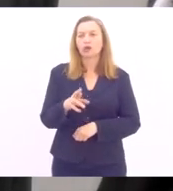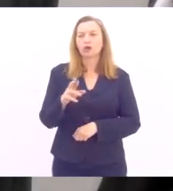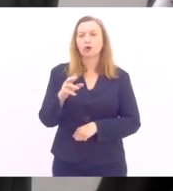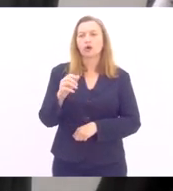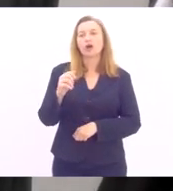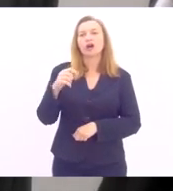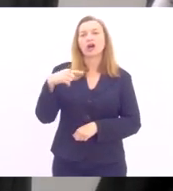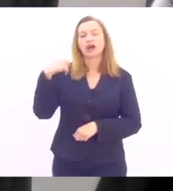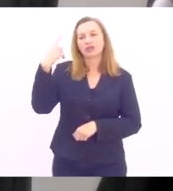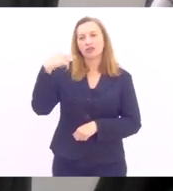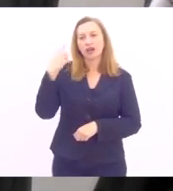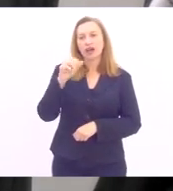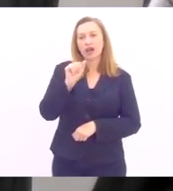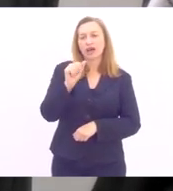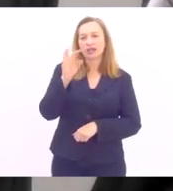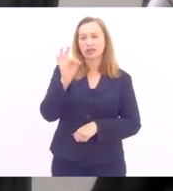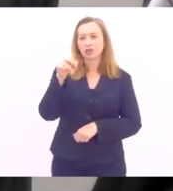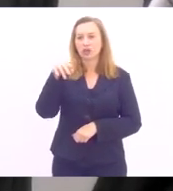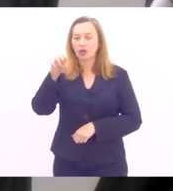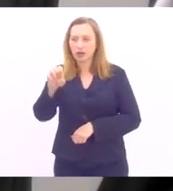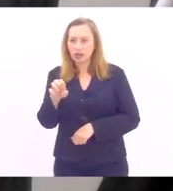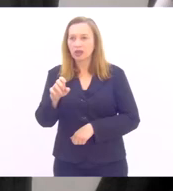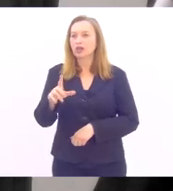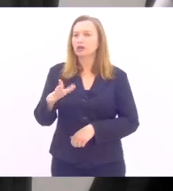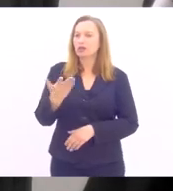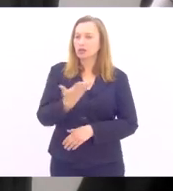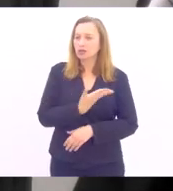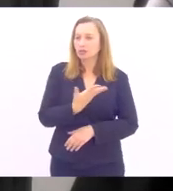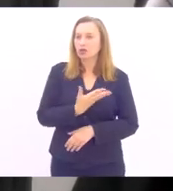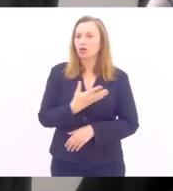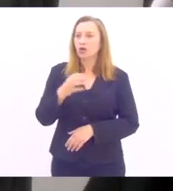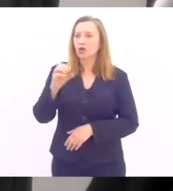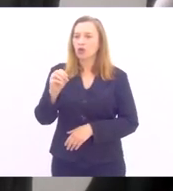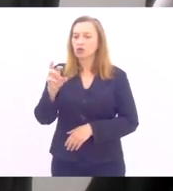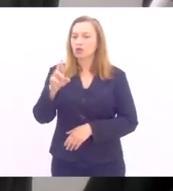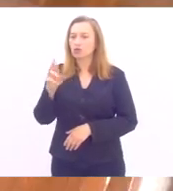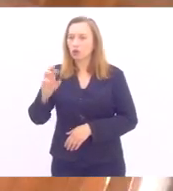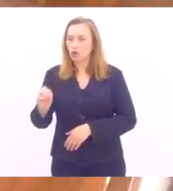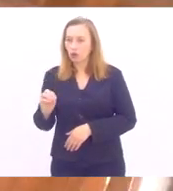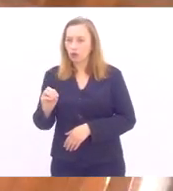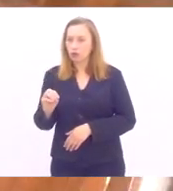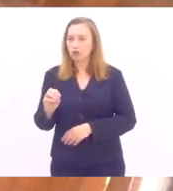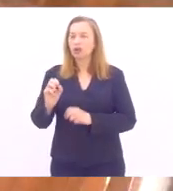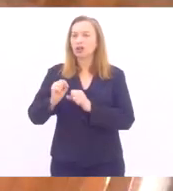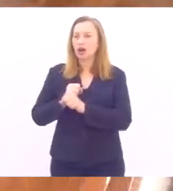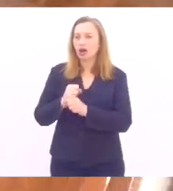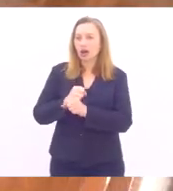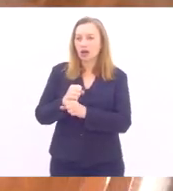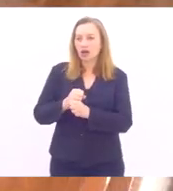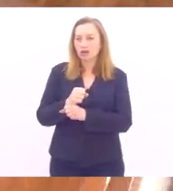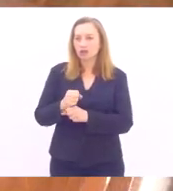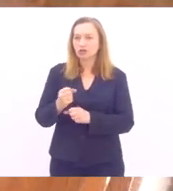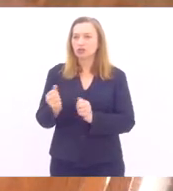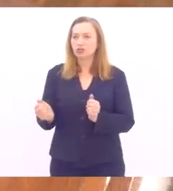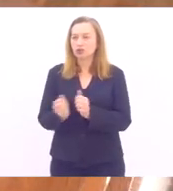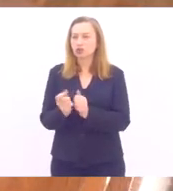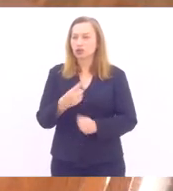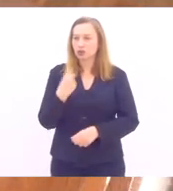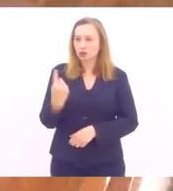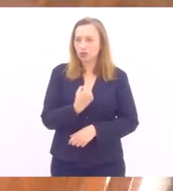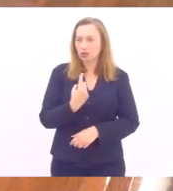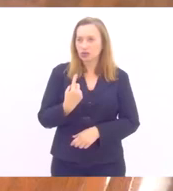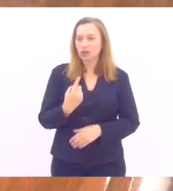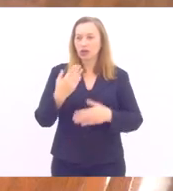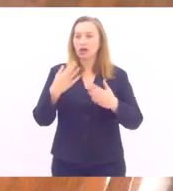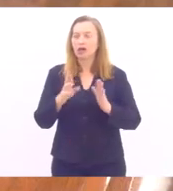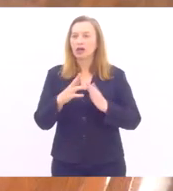da Natorg, e o nosso companheiro Osório, foi deputado muitos anos conosco, está representando o Vasco aqui, também terá